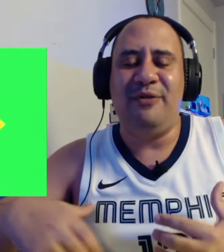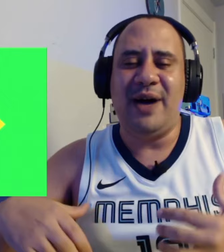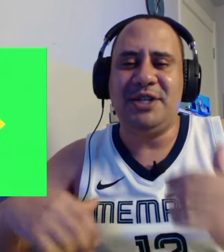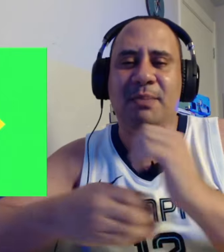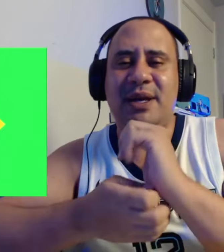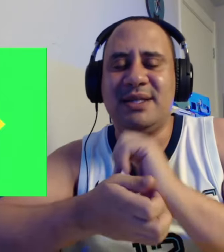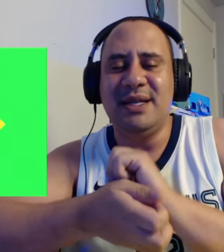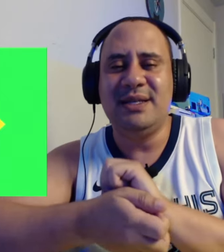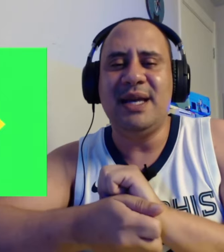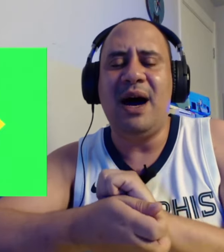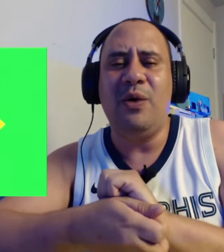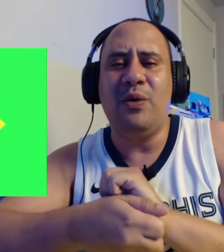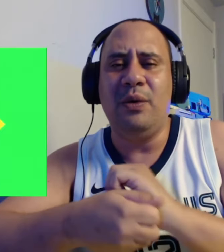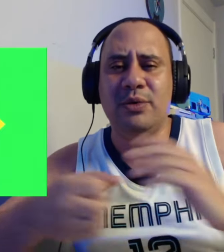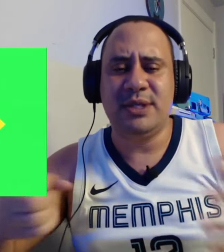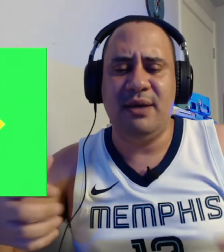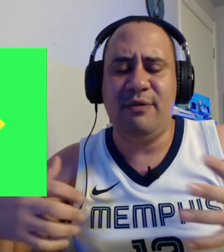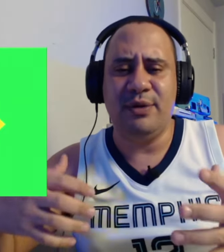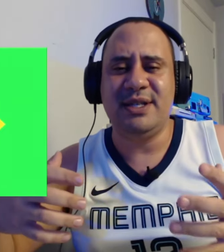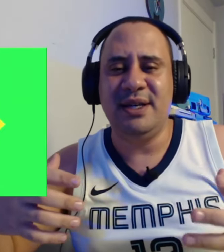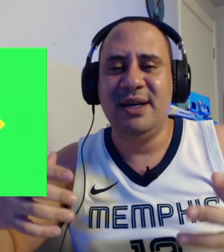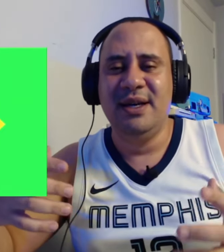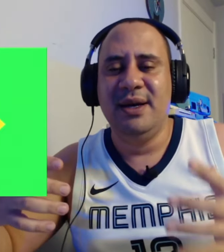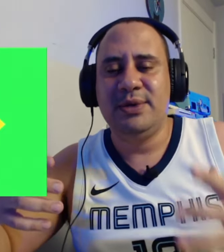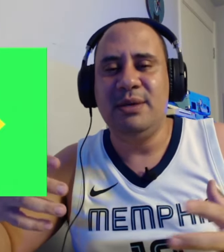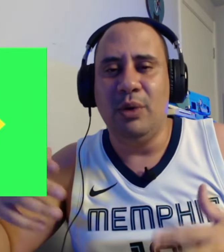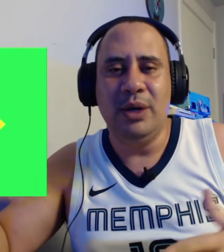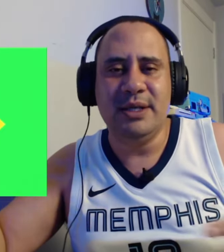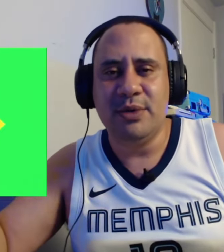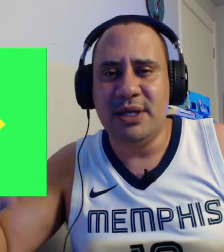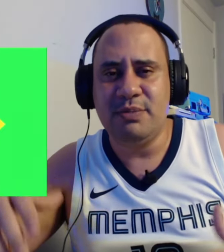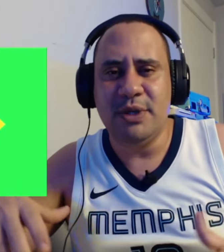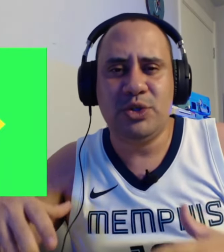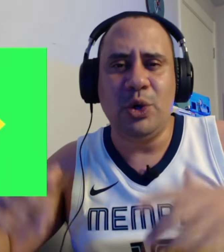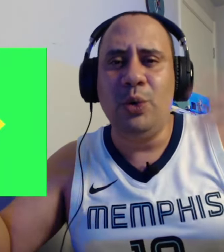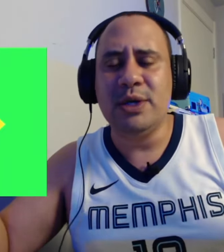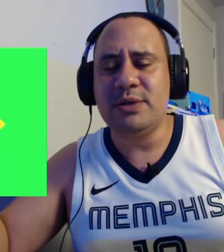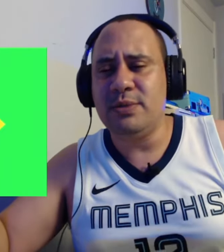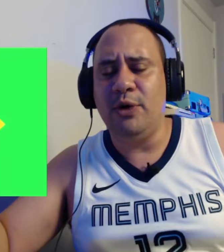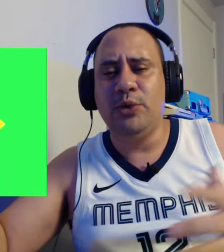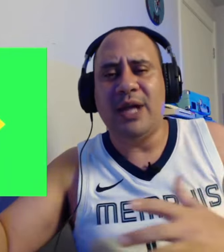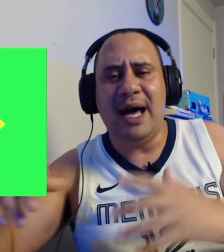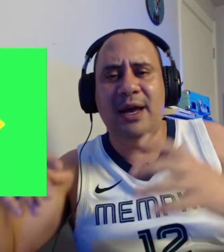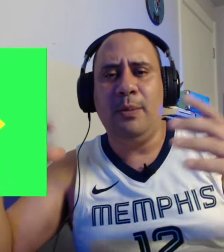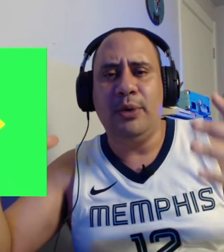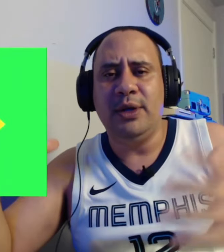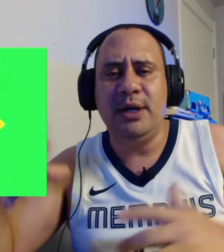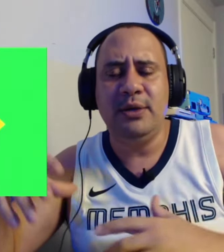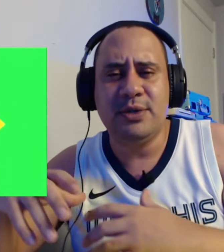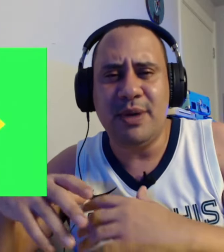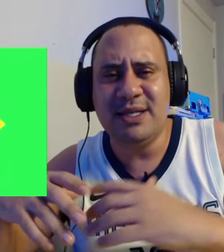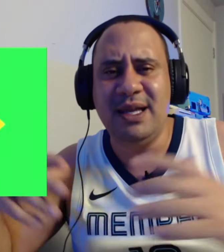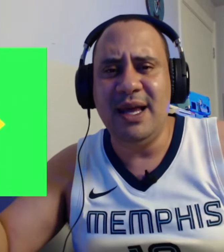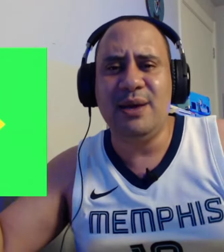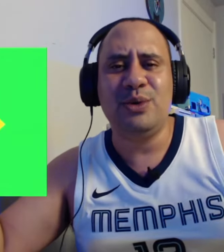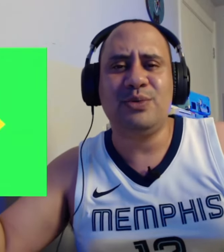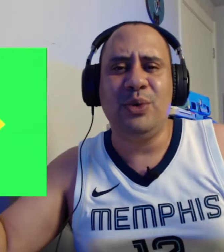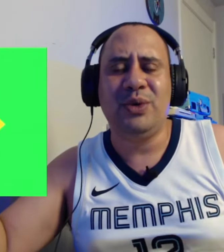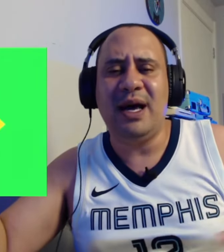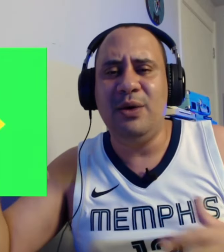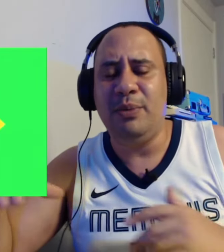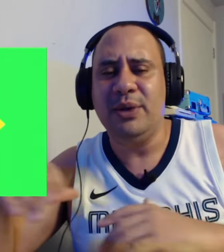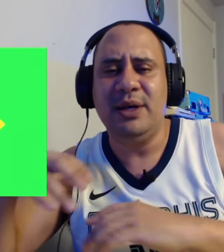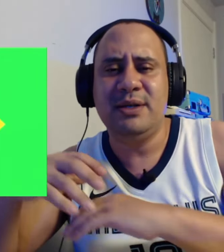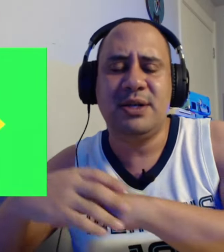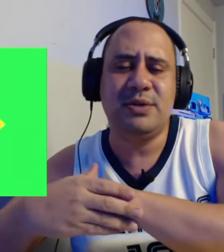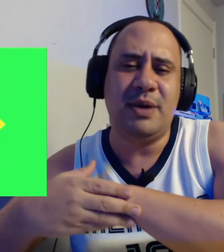com a faixa presidencial, como se fosse simbolismo das pessoas voltarem ao poder, dos brasileiros